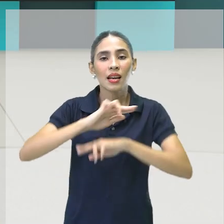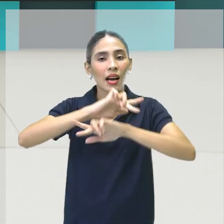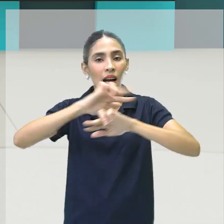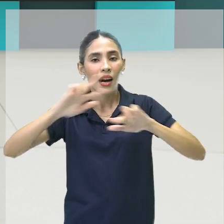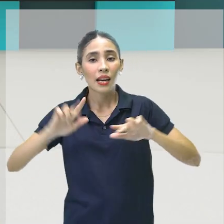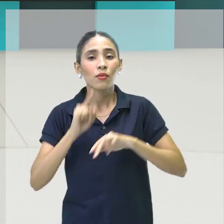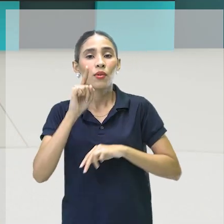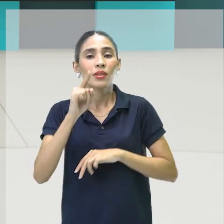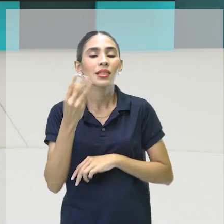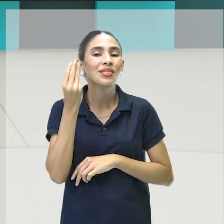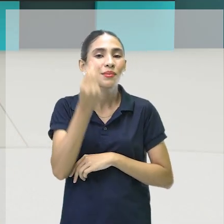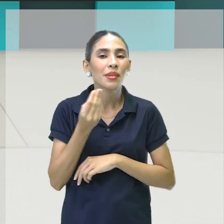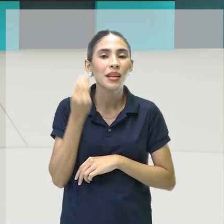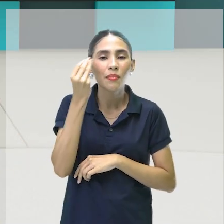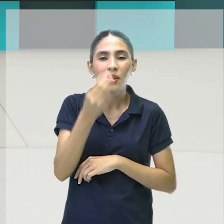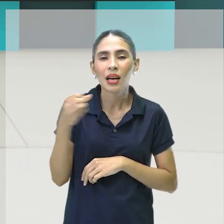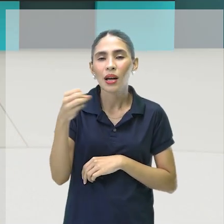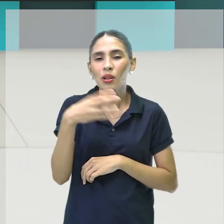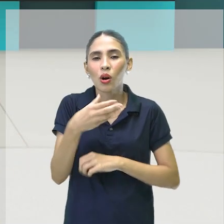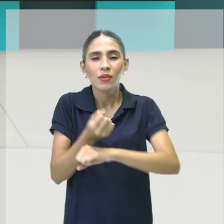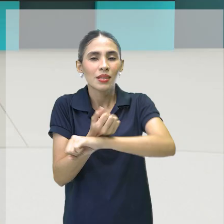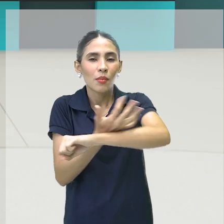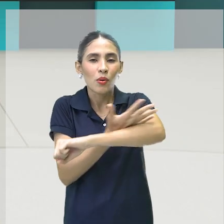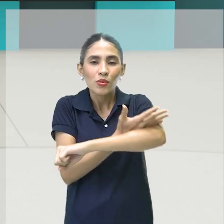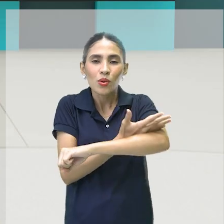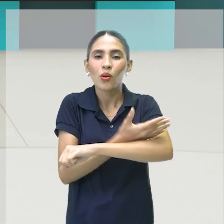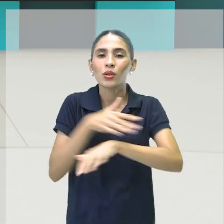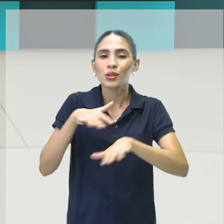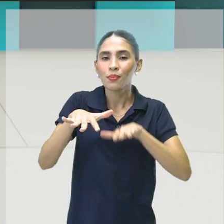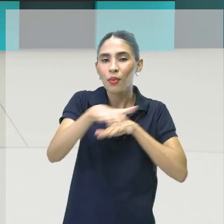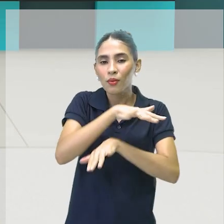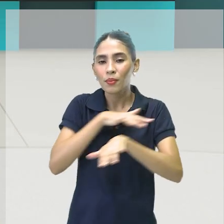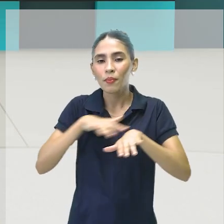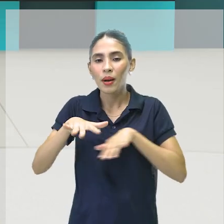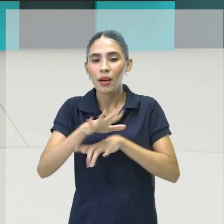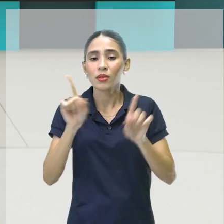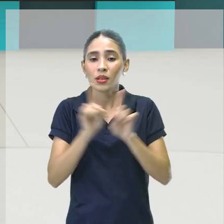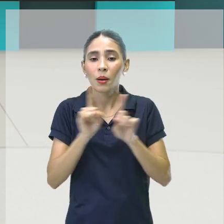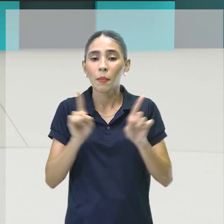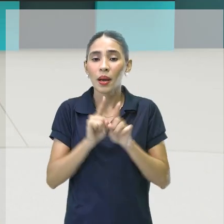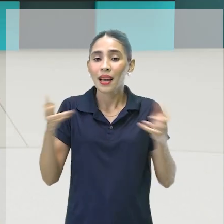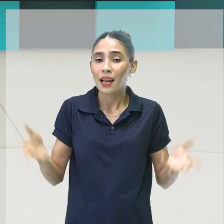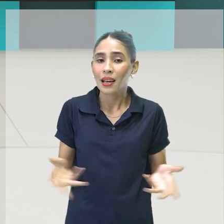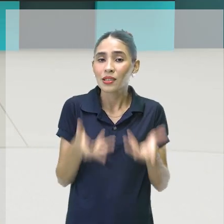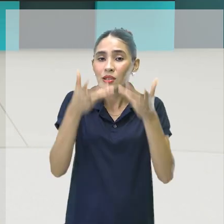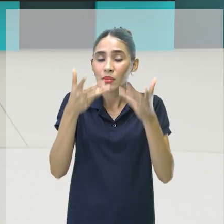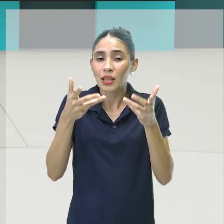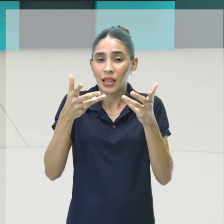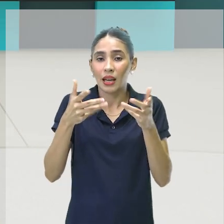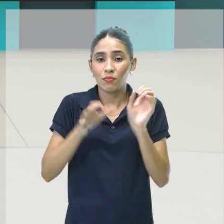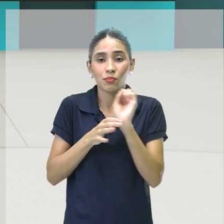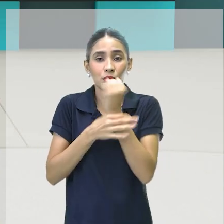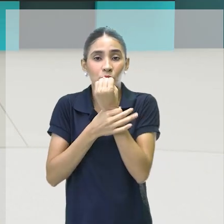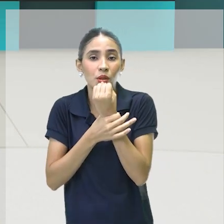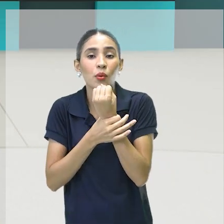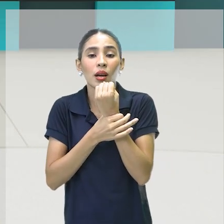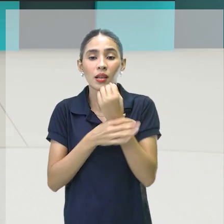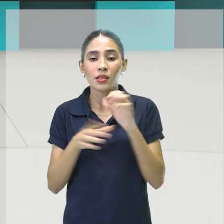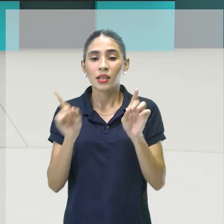você vai experimentar novas sensações, novos movimentos, vai estimular a